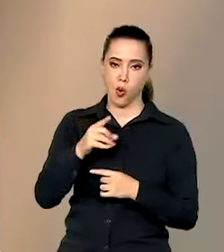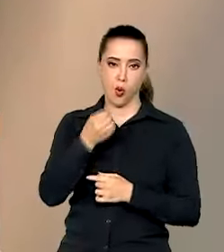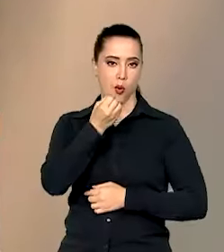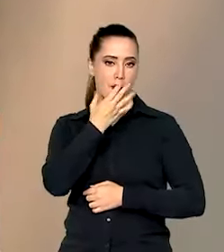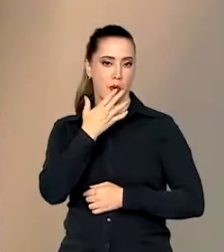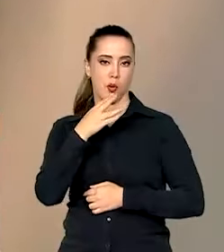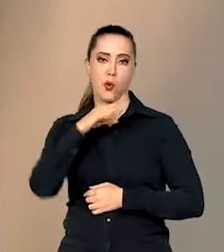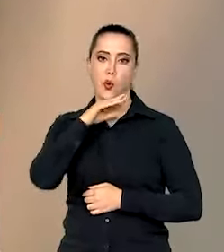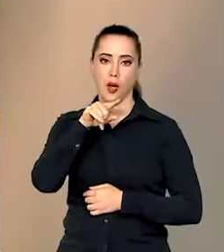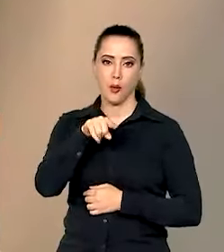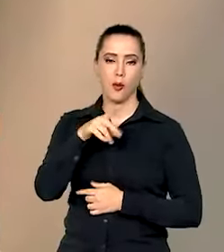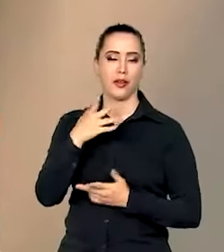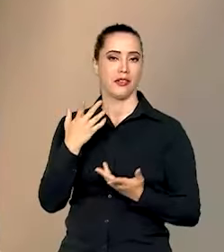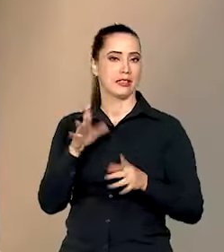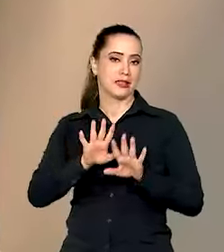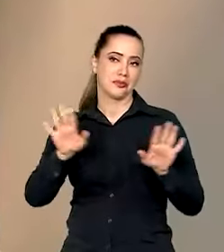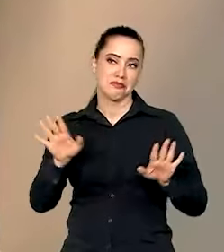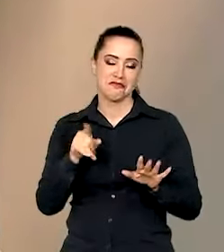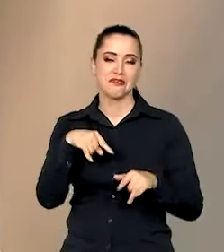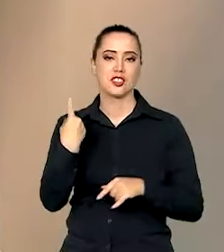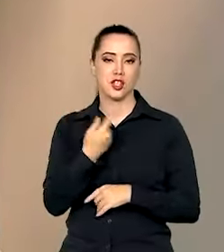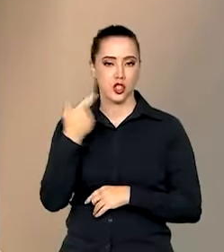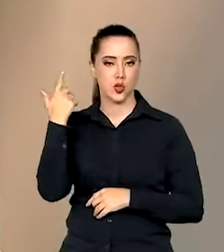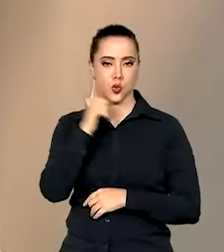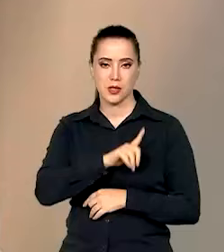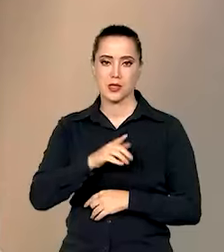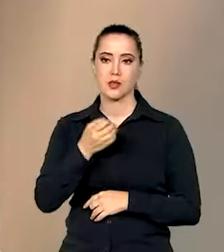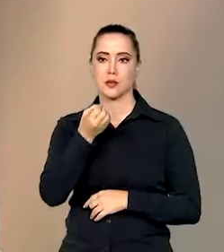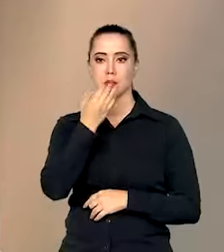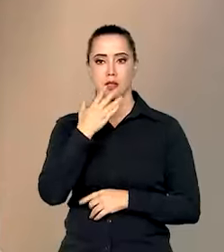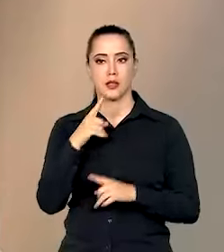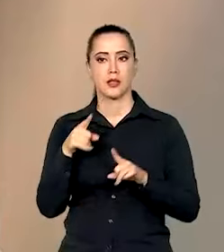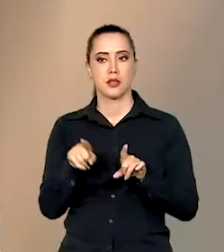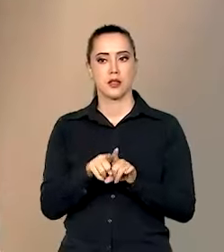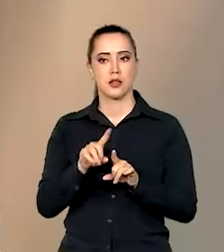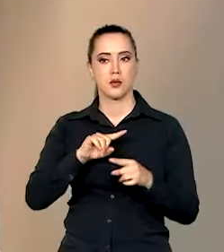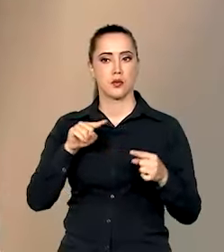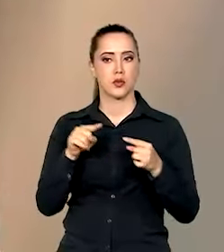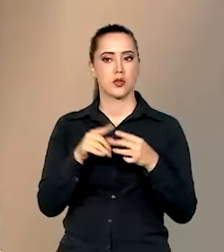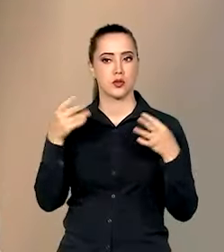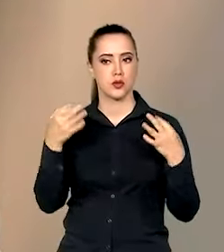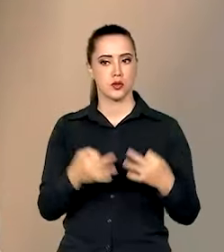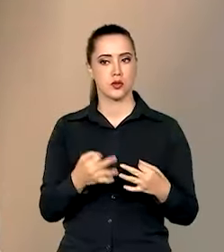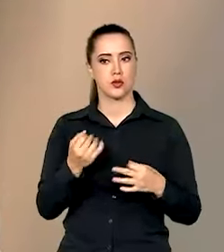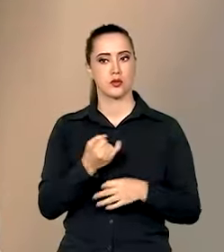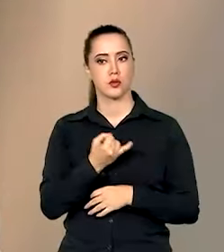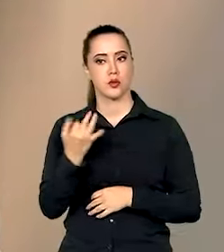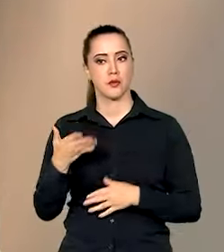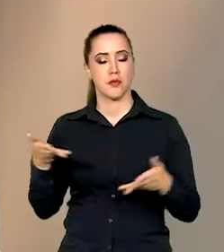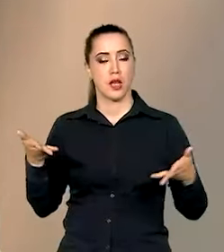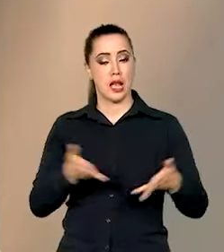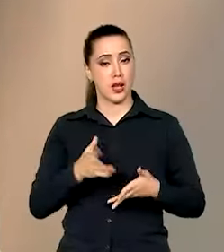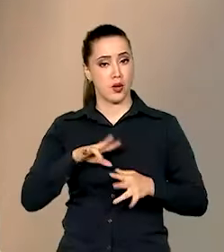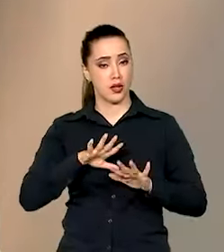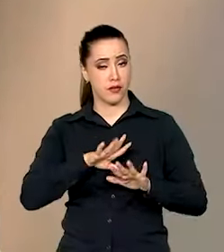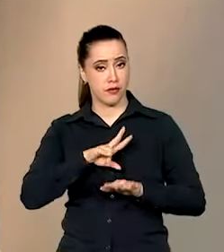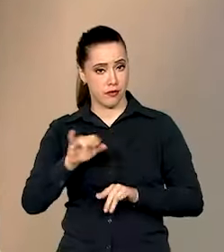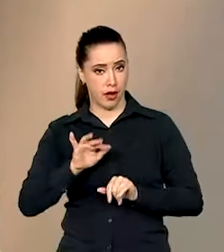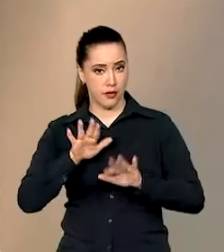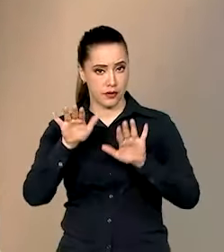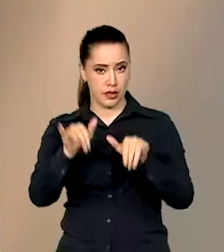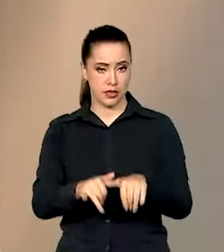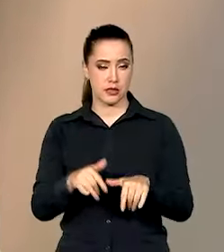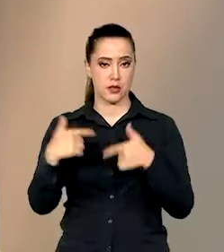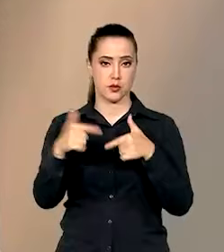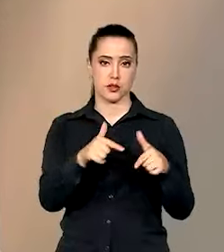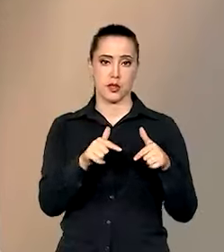pelas políticas de juventude. Então, na minha opinião, a gente alcançou muito bem esse objetivo. E agora a gente vai concluir o trabalho com a Conferência